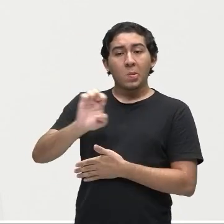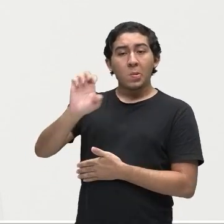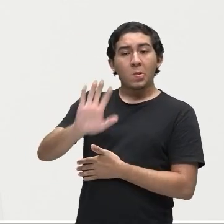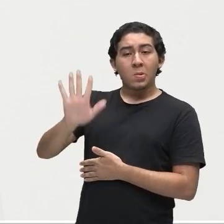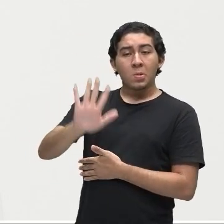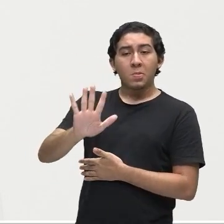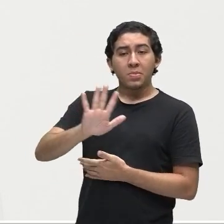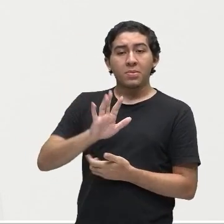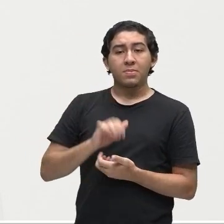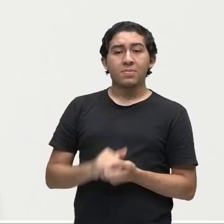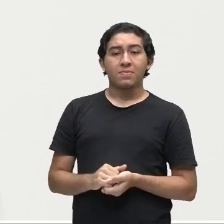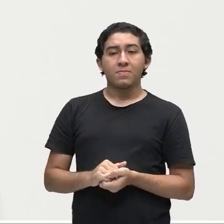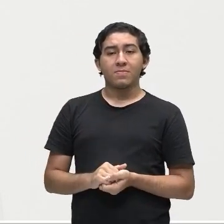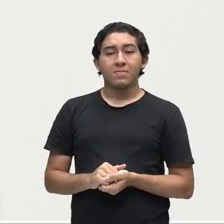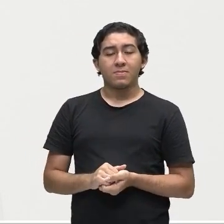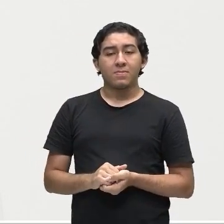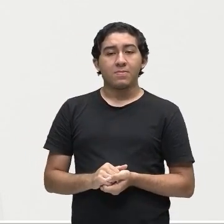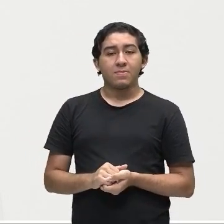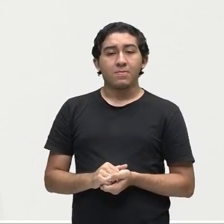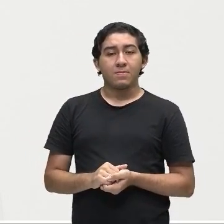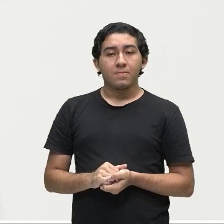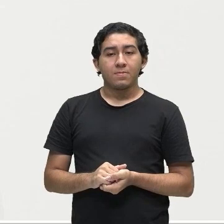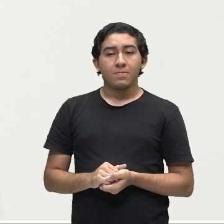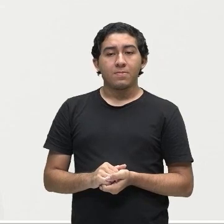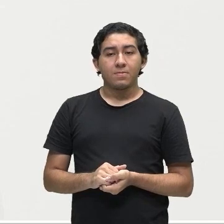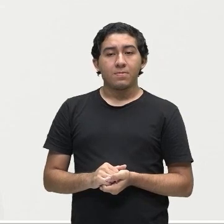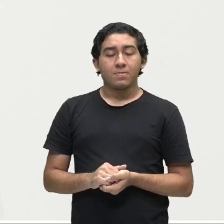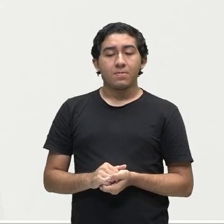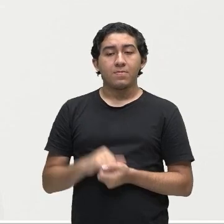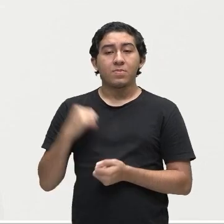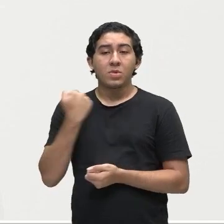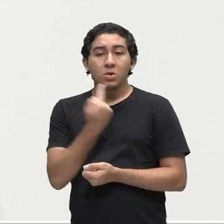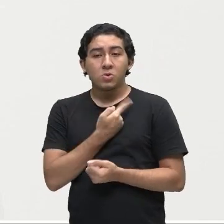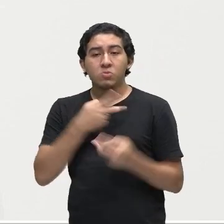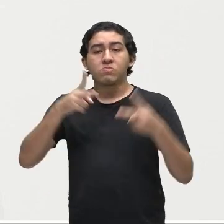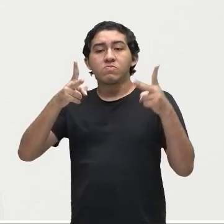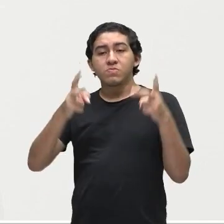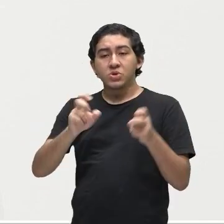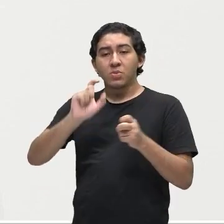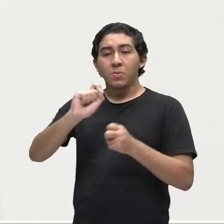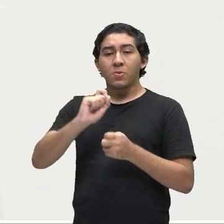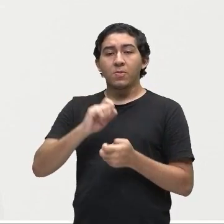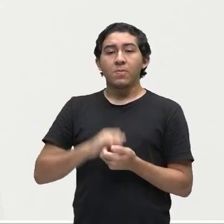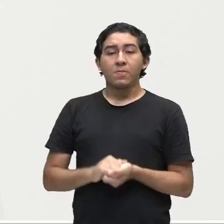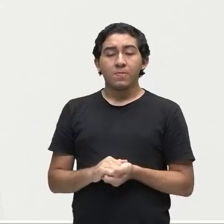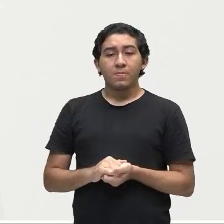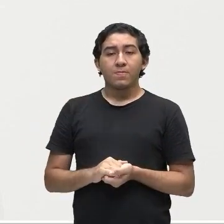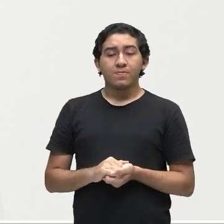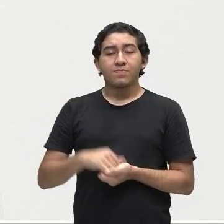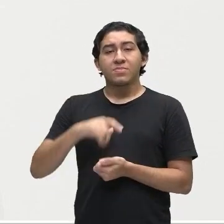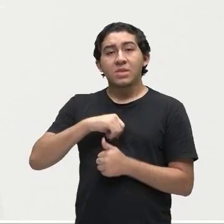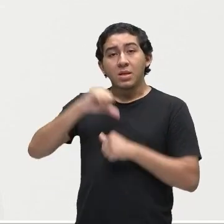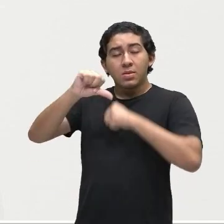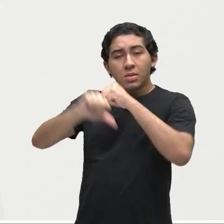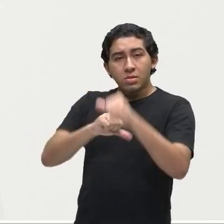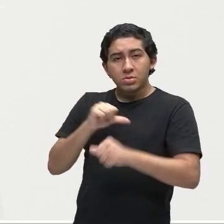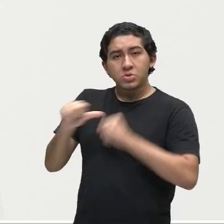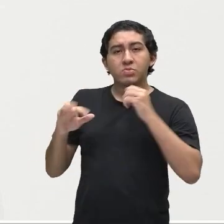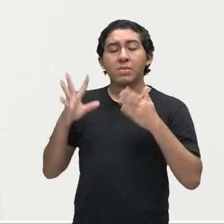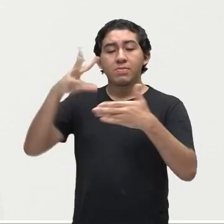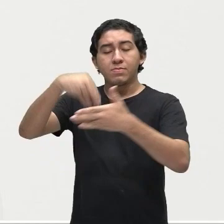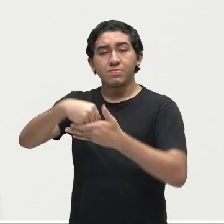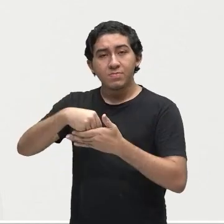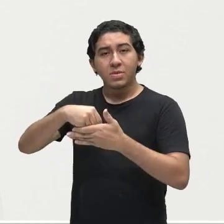da Europa. Então a gente vai ver que as coisas começam a mudar dentro da Europa e